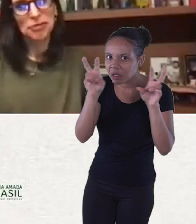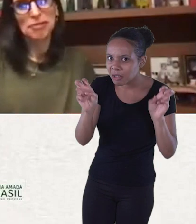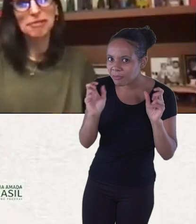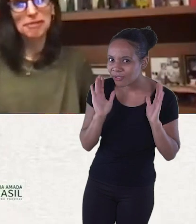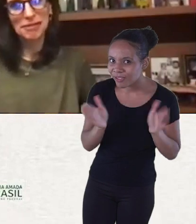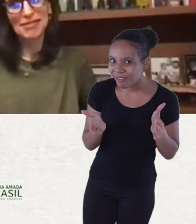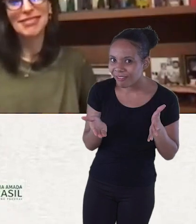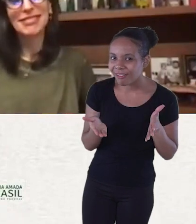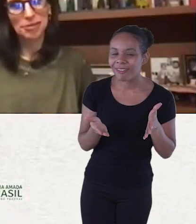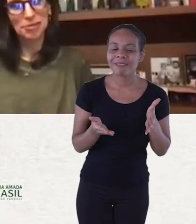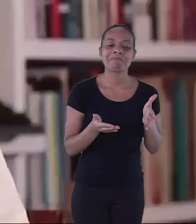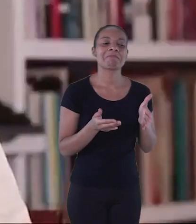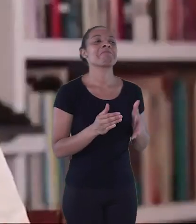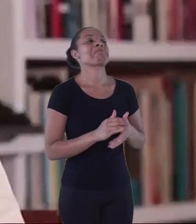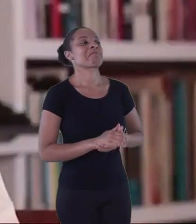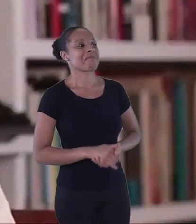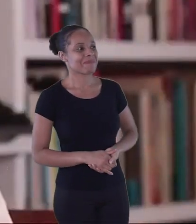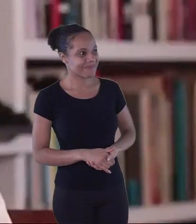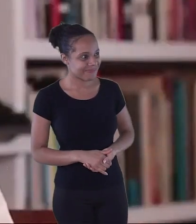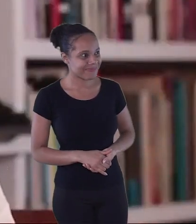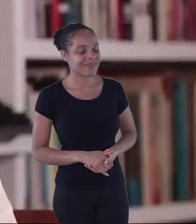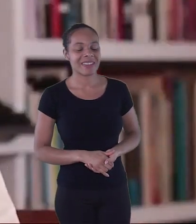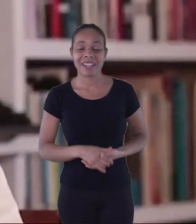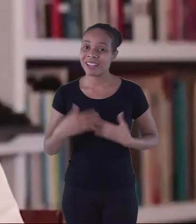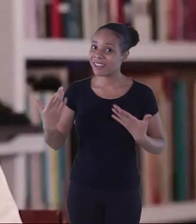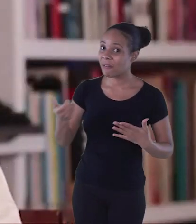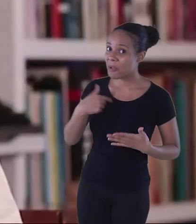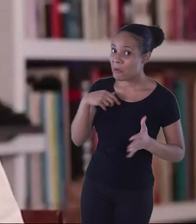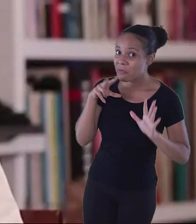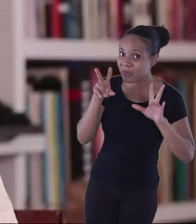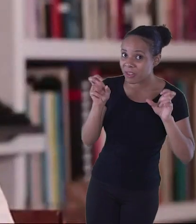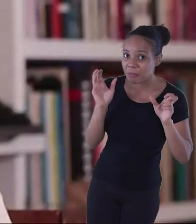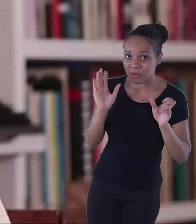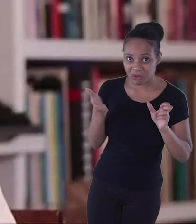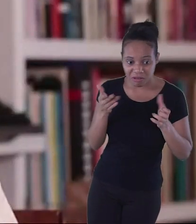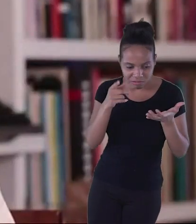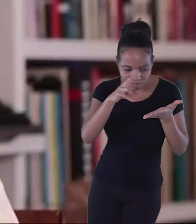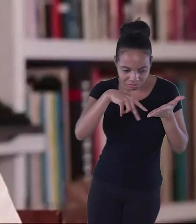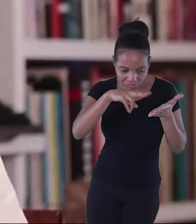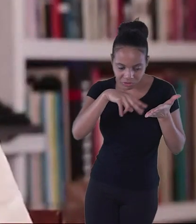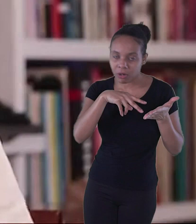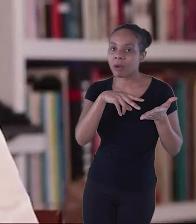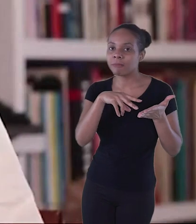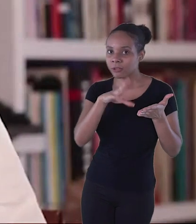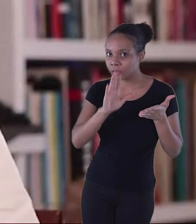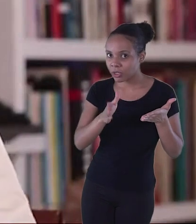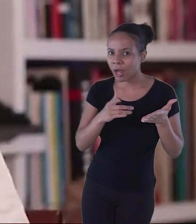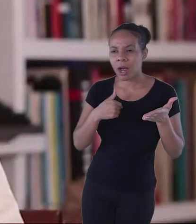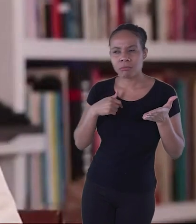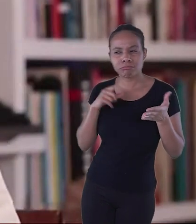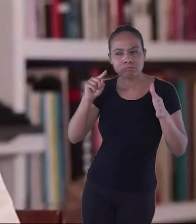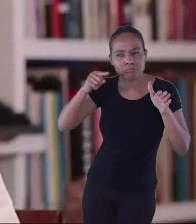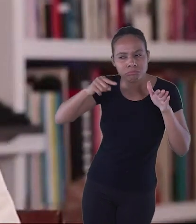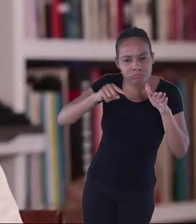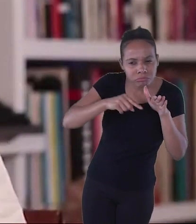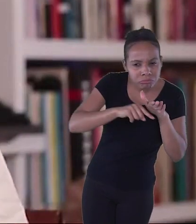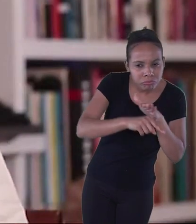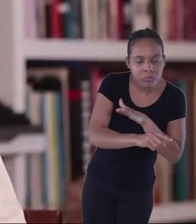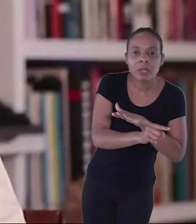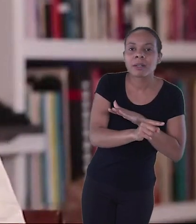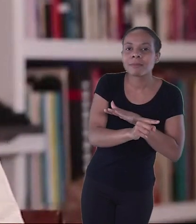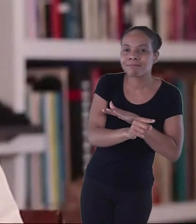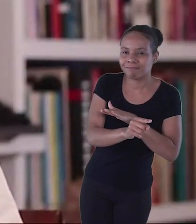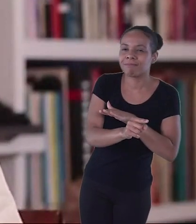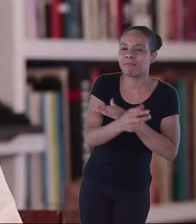Não é? O que eu já li aqui deu vontade de descobrir, de investigar o além do que está aqui. Mas a minha pergunta agora é do ponto